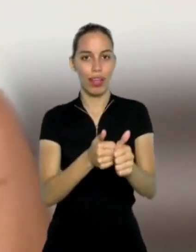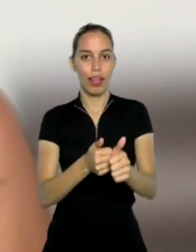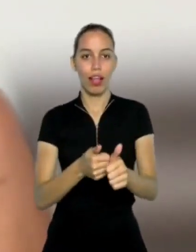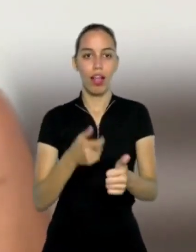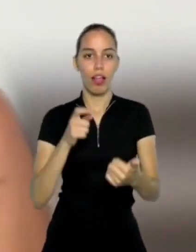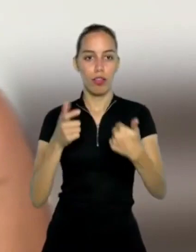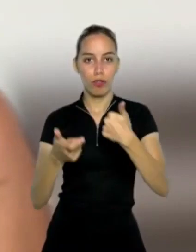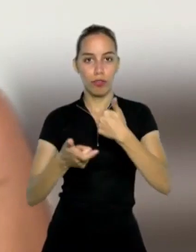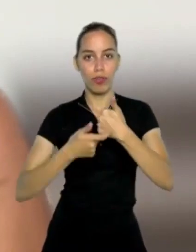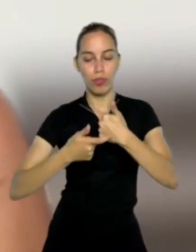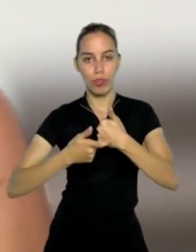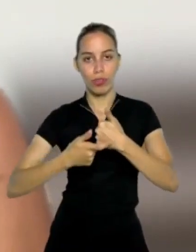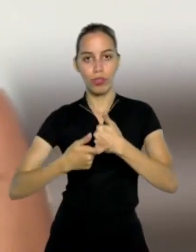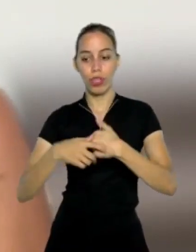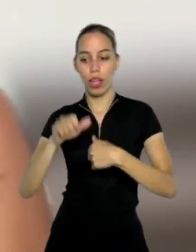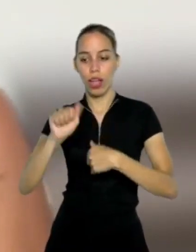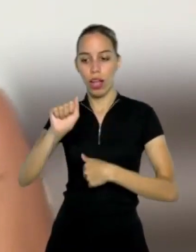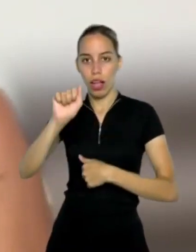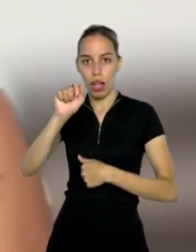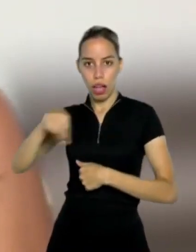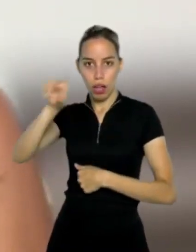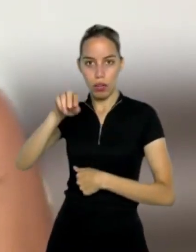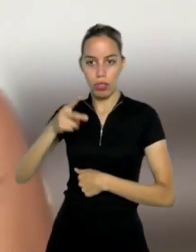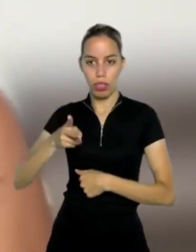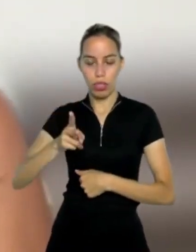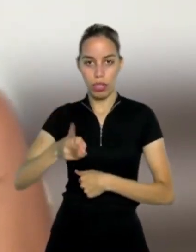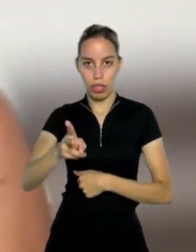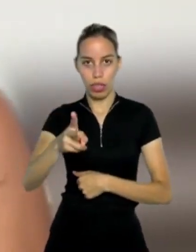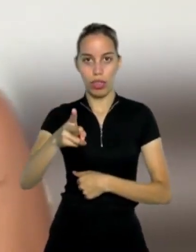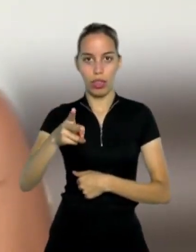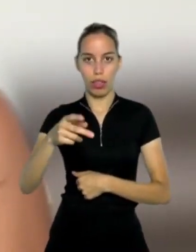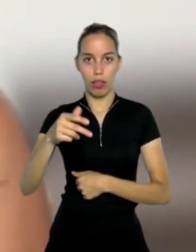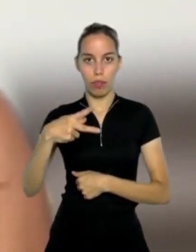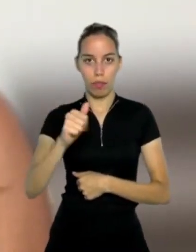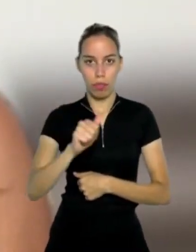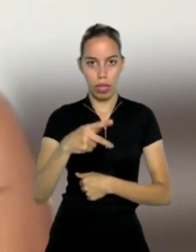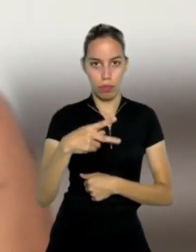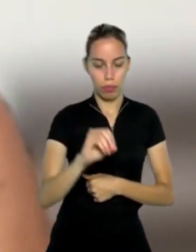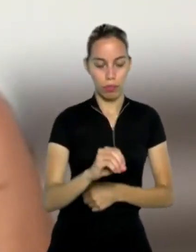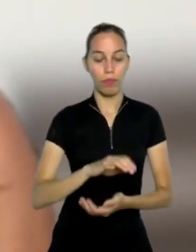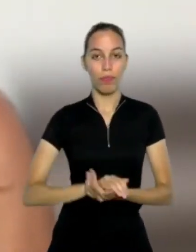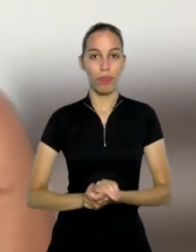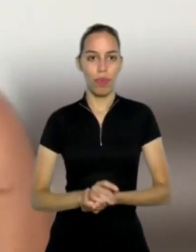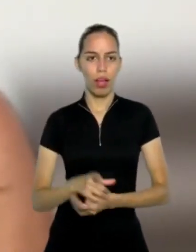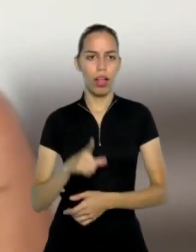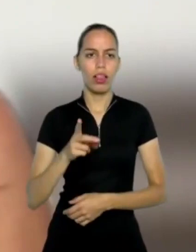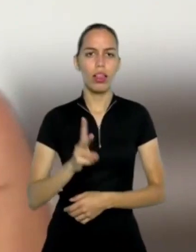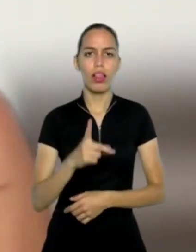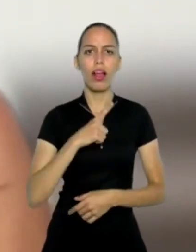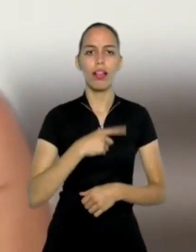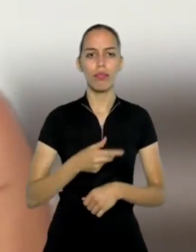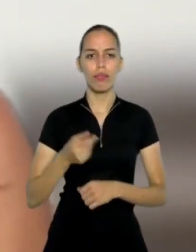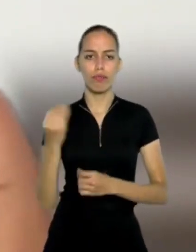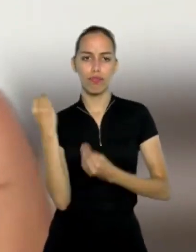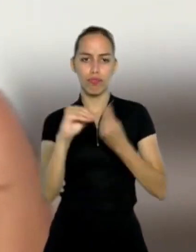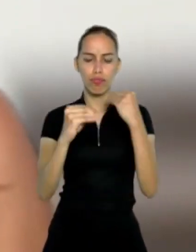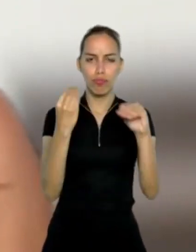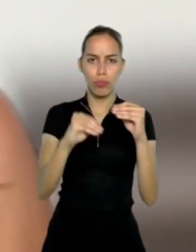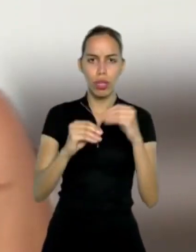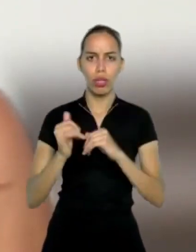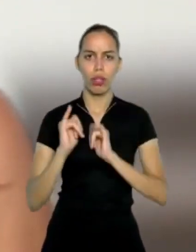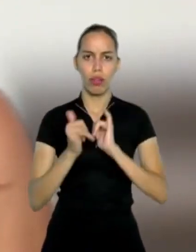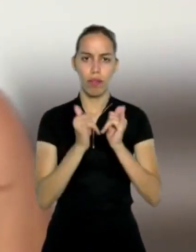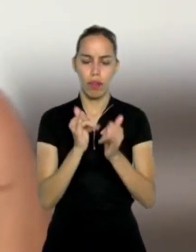Facebook, sempre um papo. Lá está sempre tudo atualizado com os nossos programas, com as